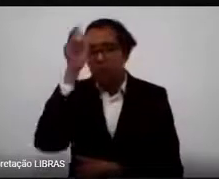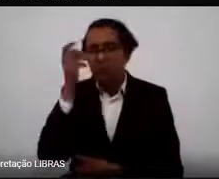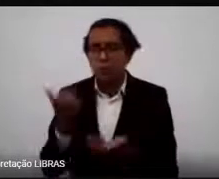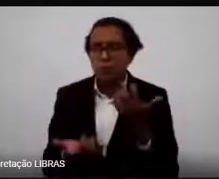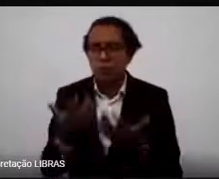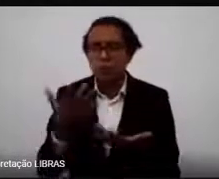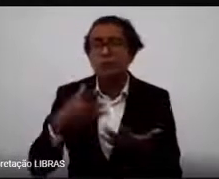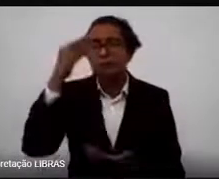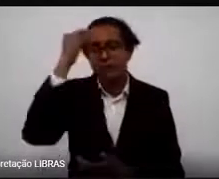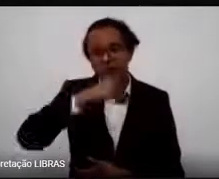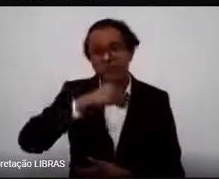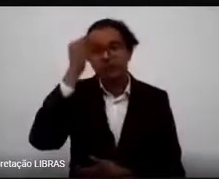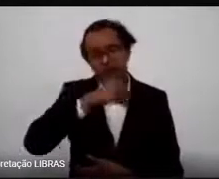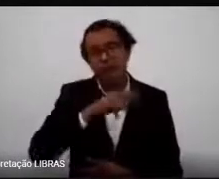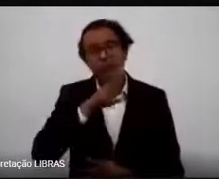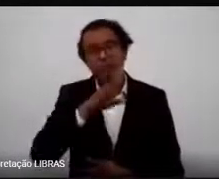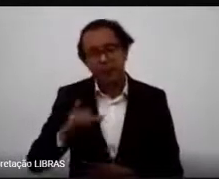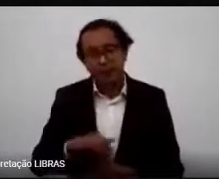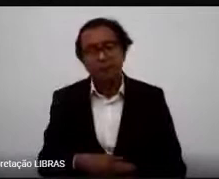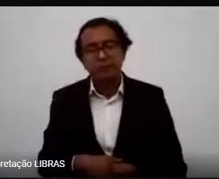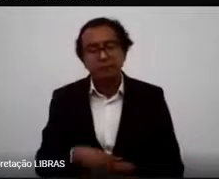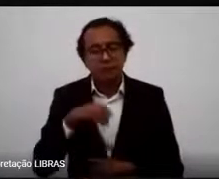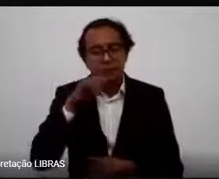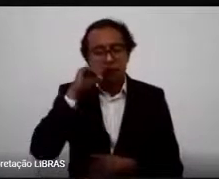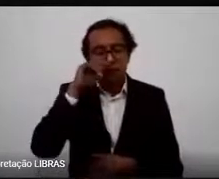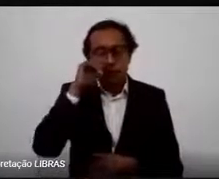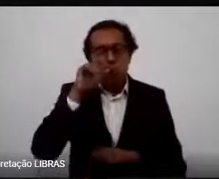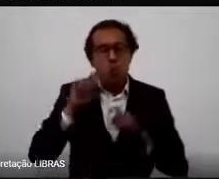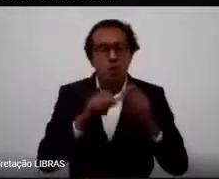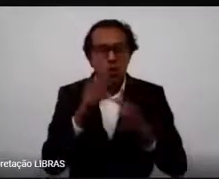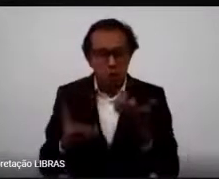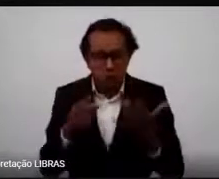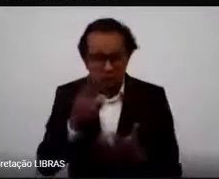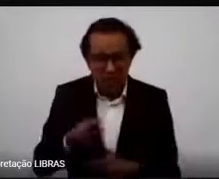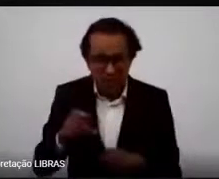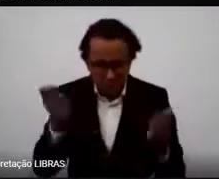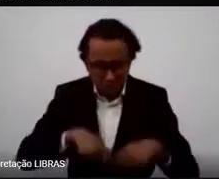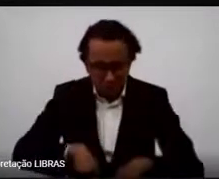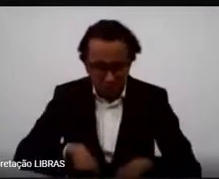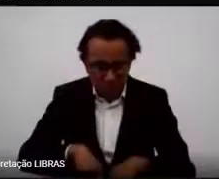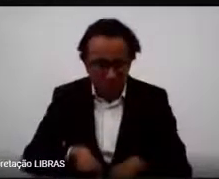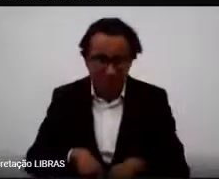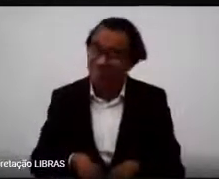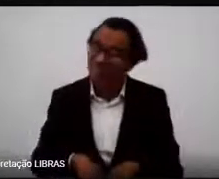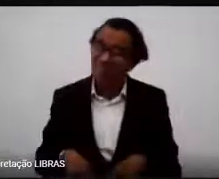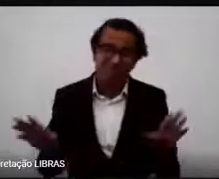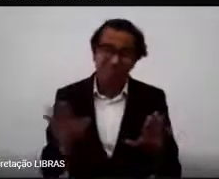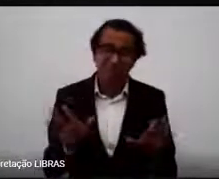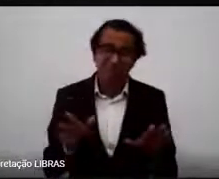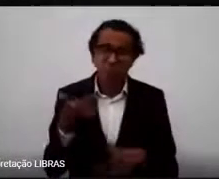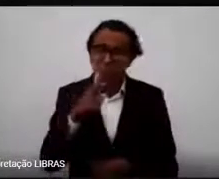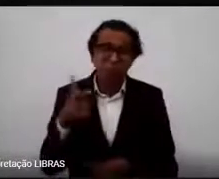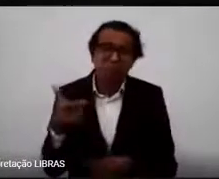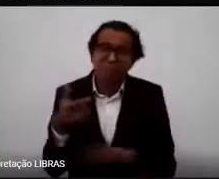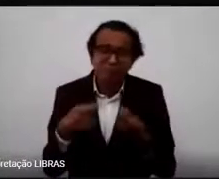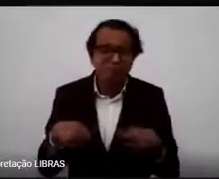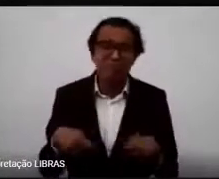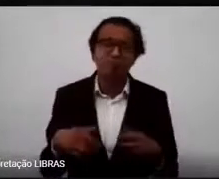não há nenhuma necessidade na agricultura moderna de usar o fogo. O próximo. Então, eu vou concluindo